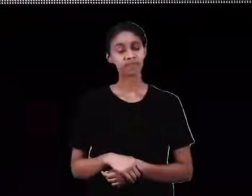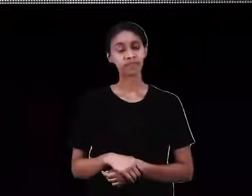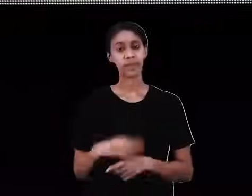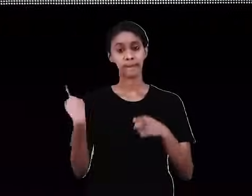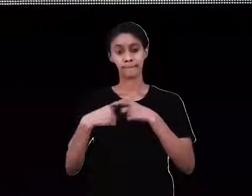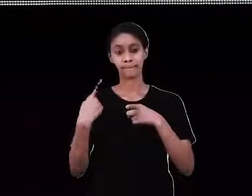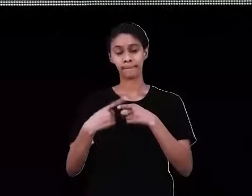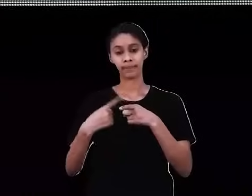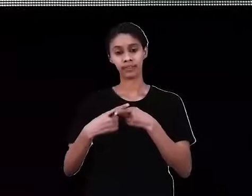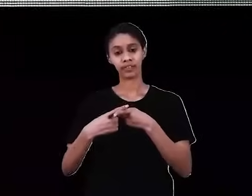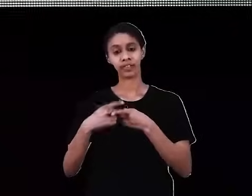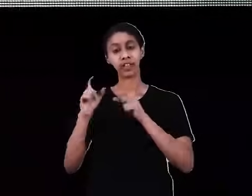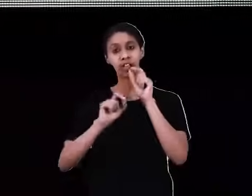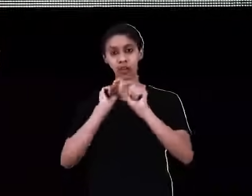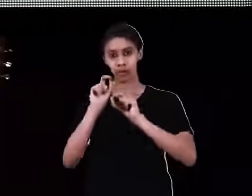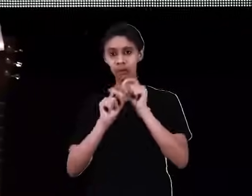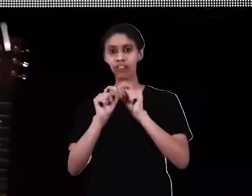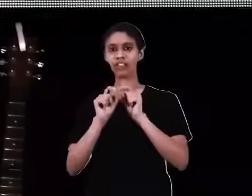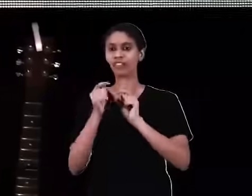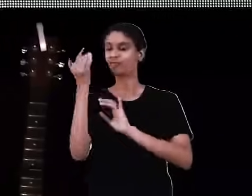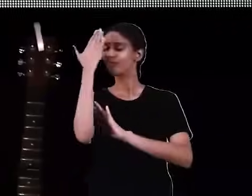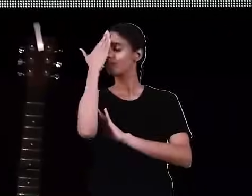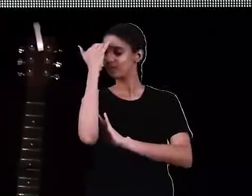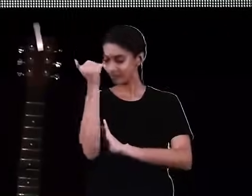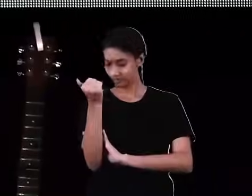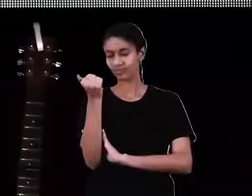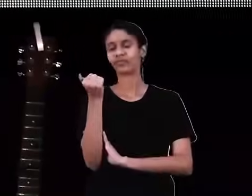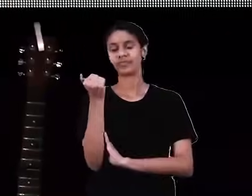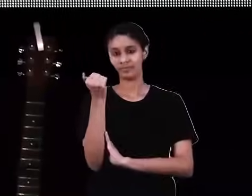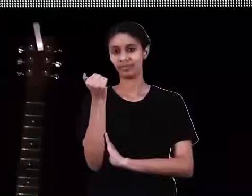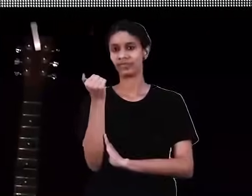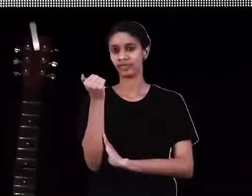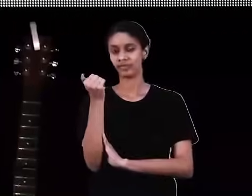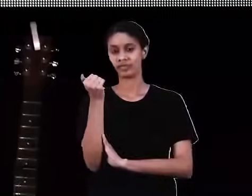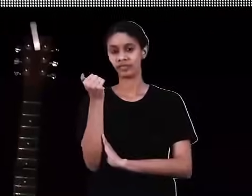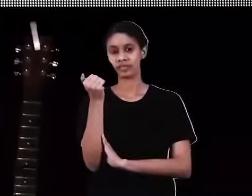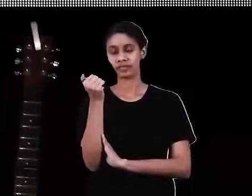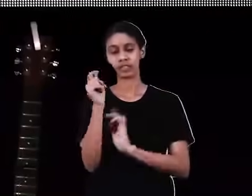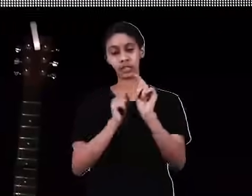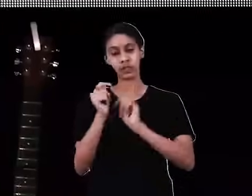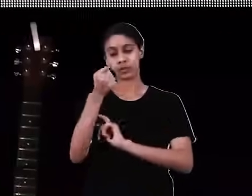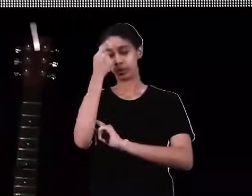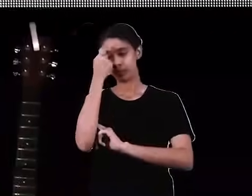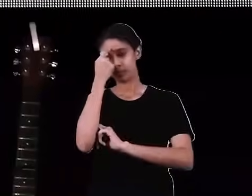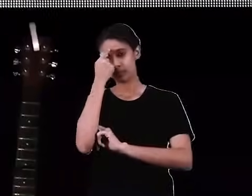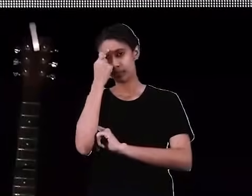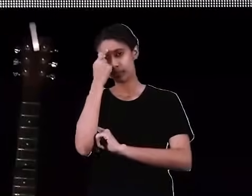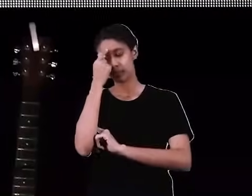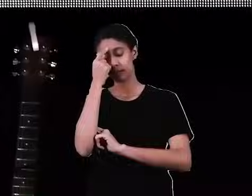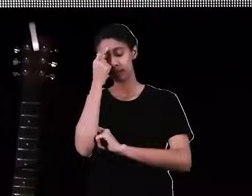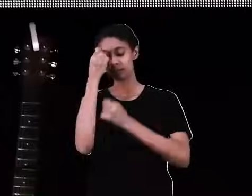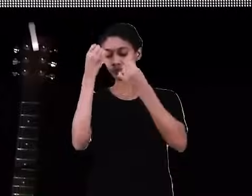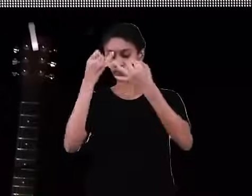Porque essa é uma chave de sabedoria. Controle seus pensamentos, suas